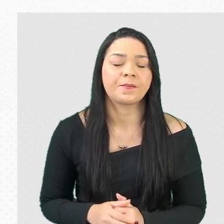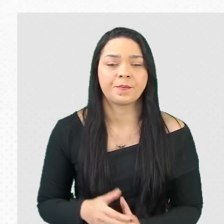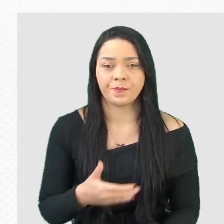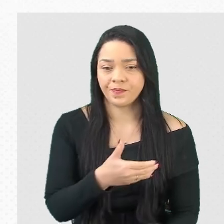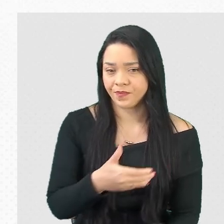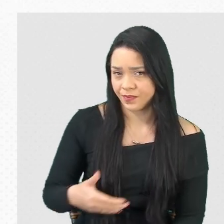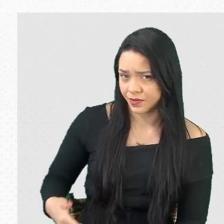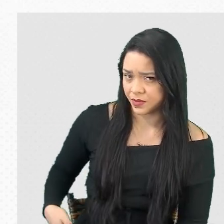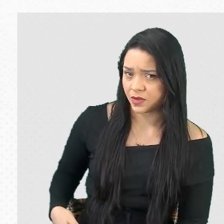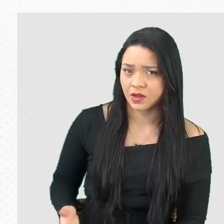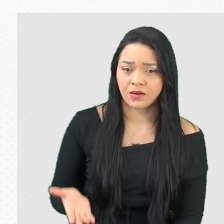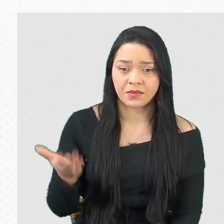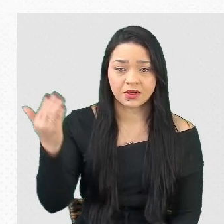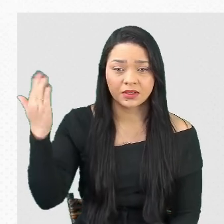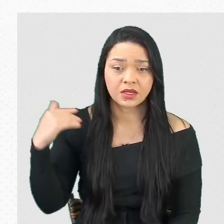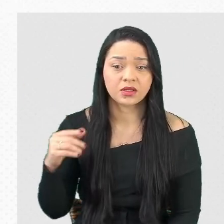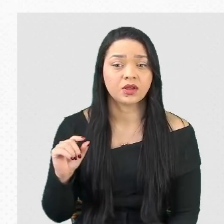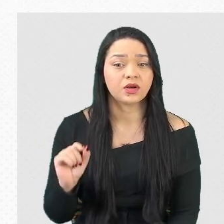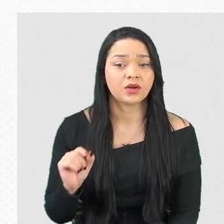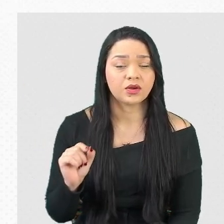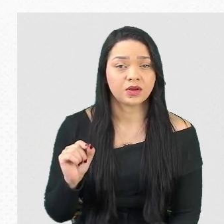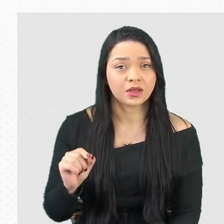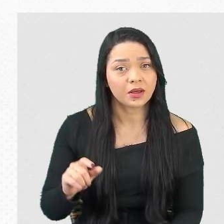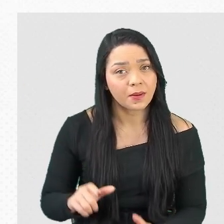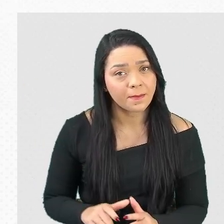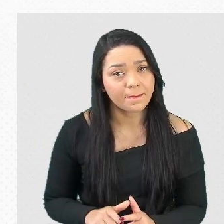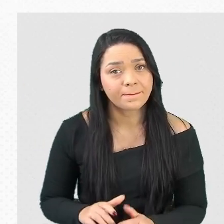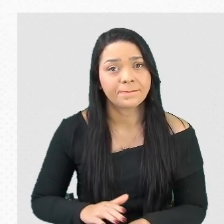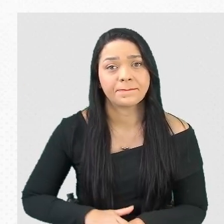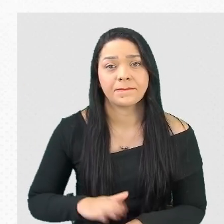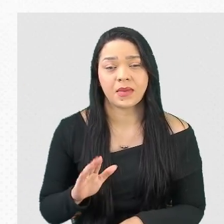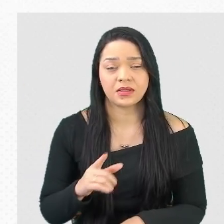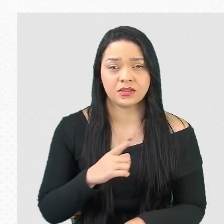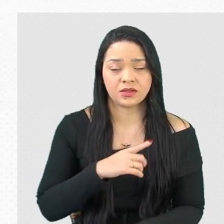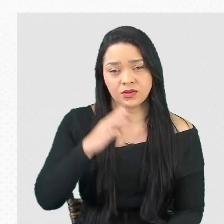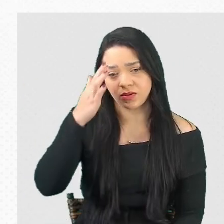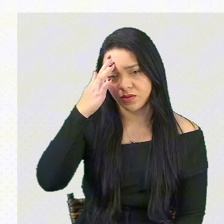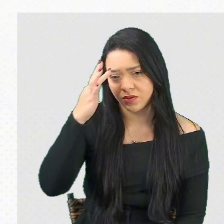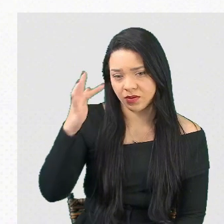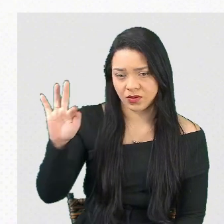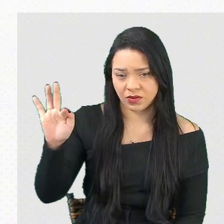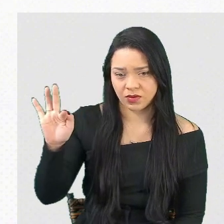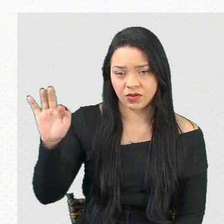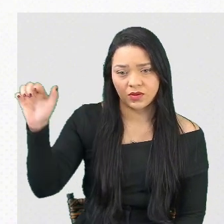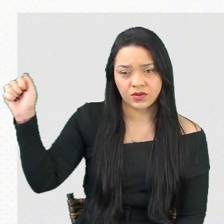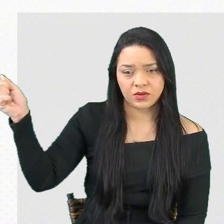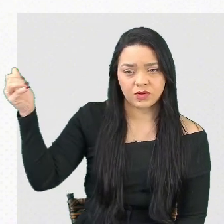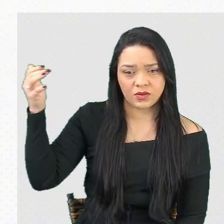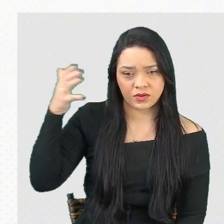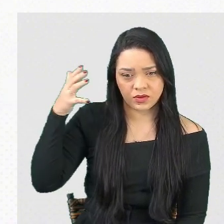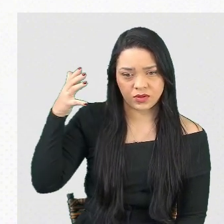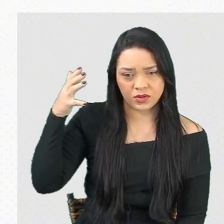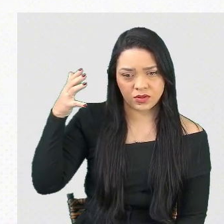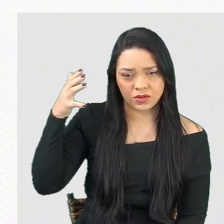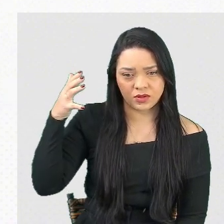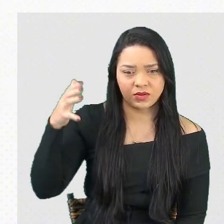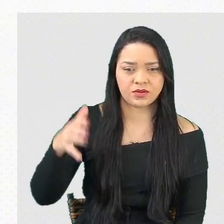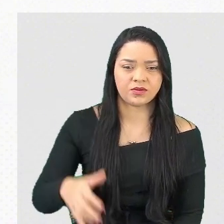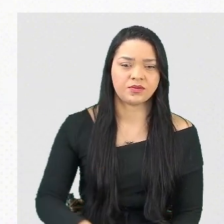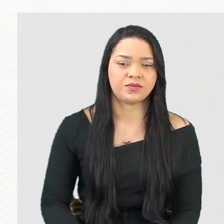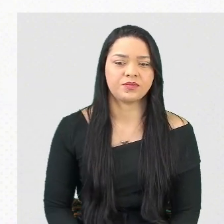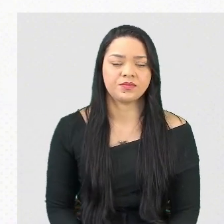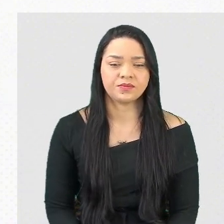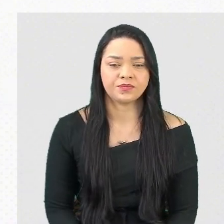antigo regime, ele foi se tornando cada vez mais o reduto dos filósofos do alto iluminismo, que deixavam os cafés para os